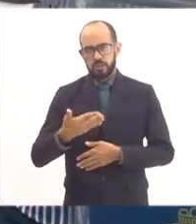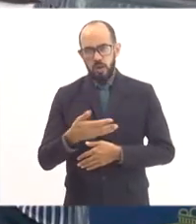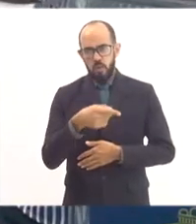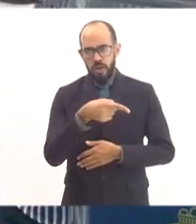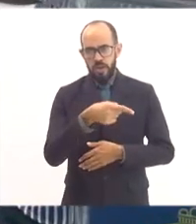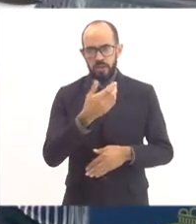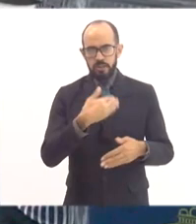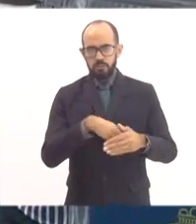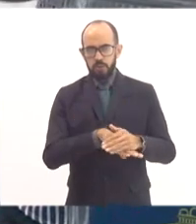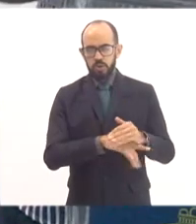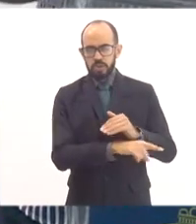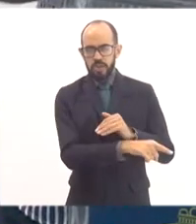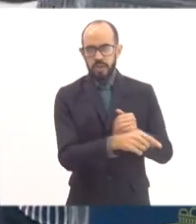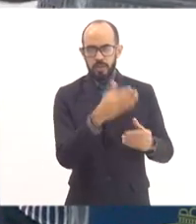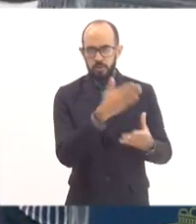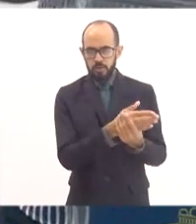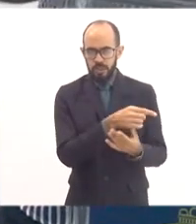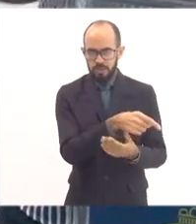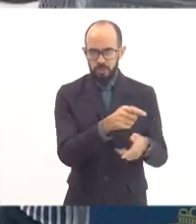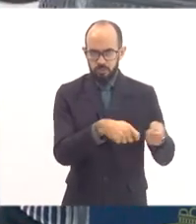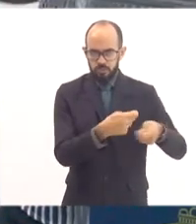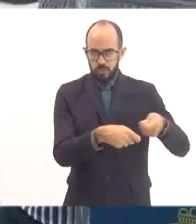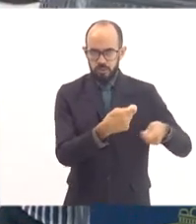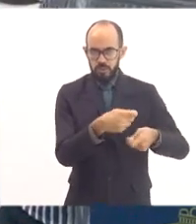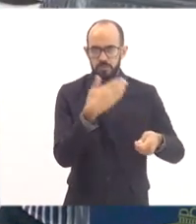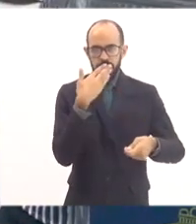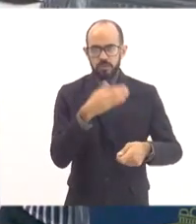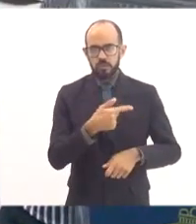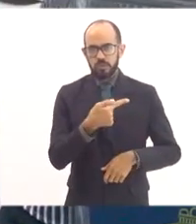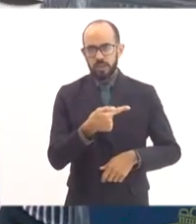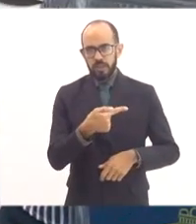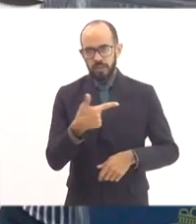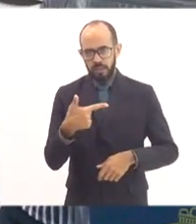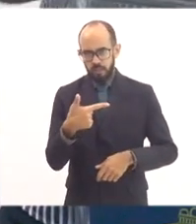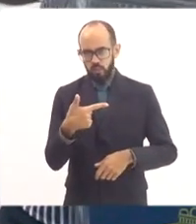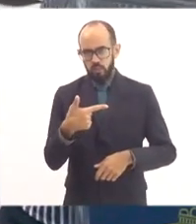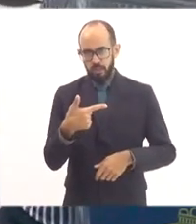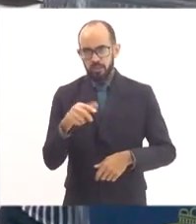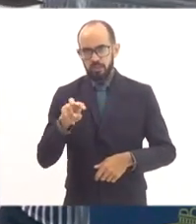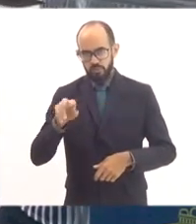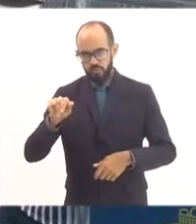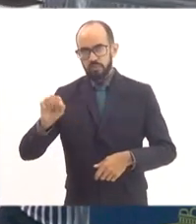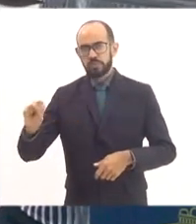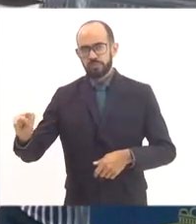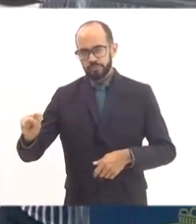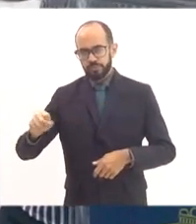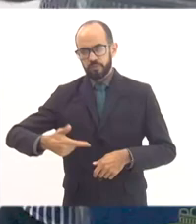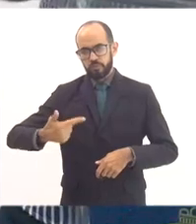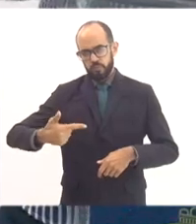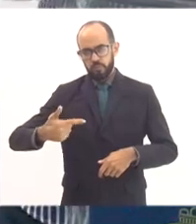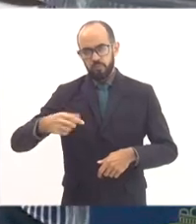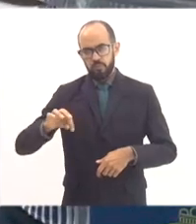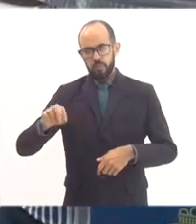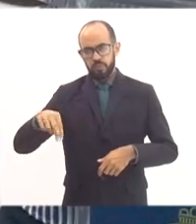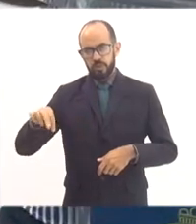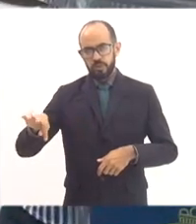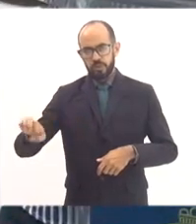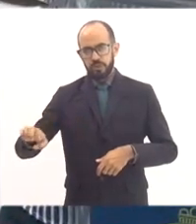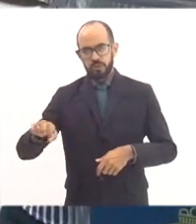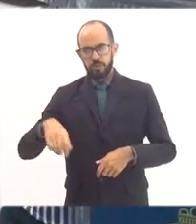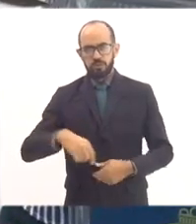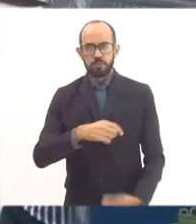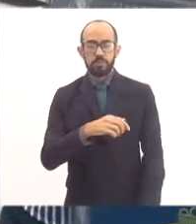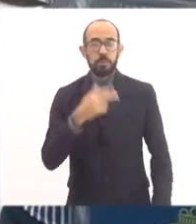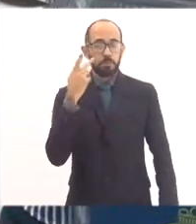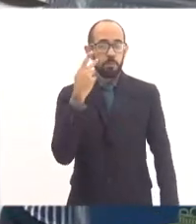está pleiteando aumentar de 72 vagas das praças para o segundo tenente que eu há, para